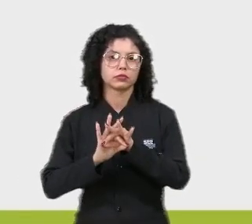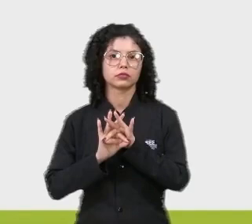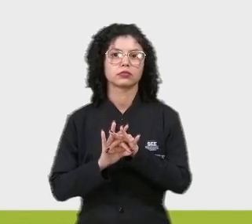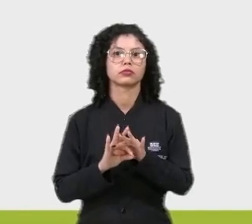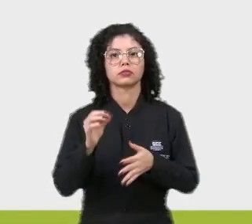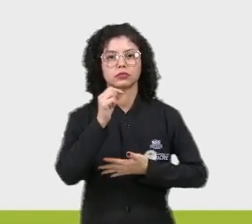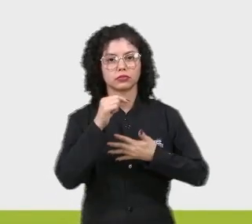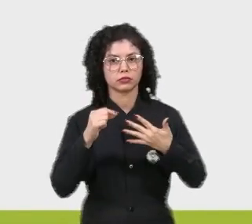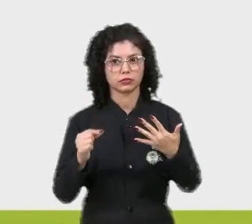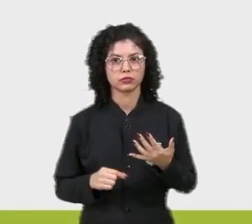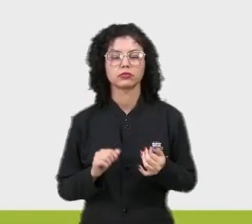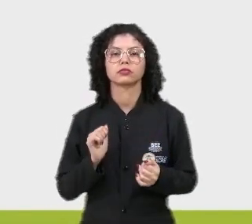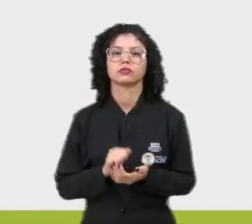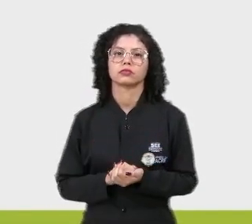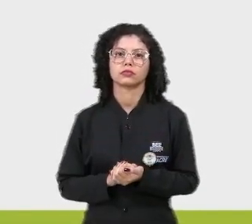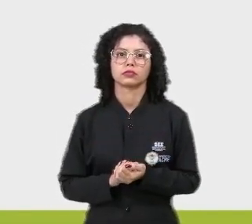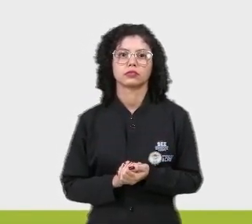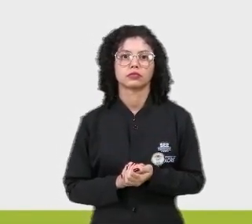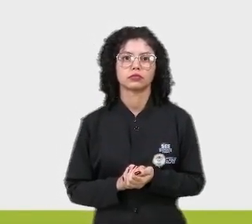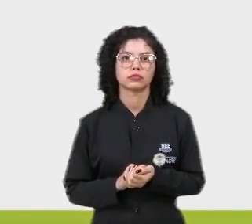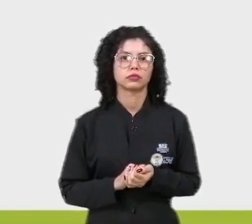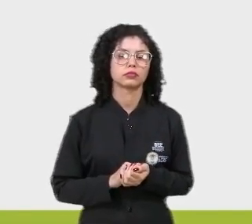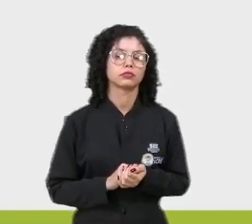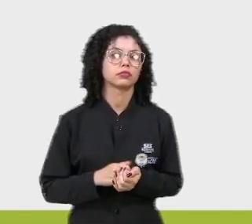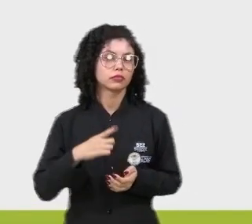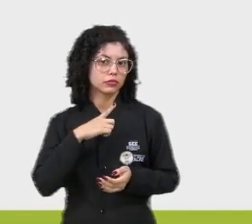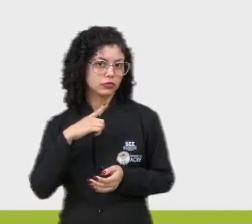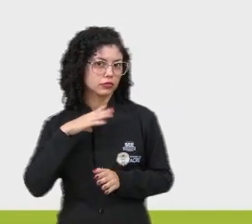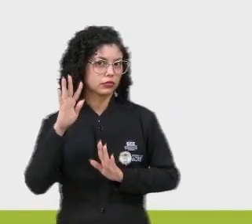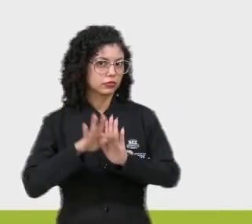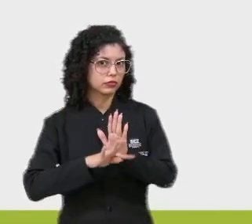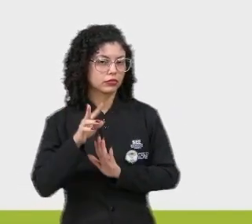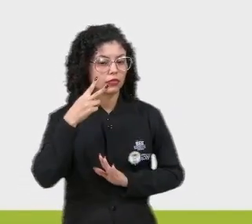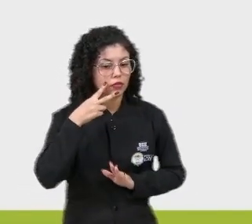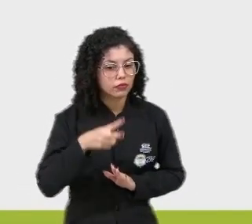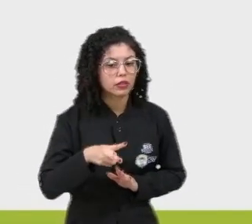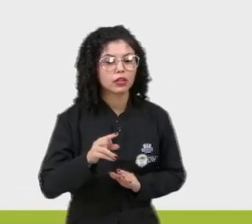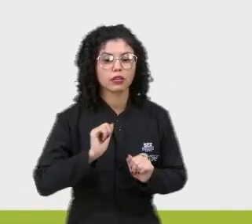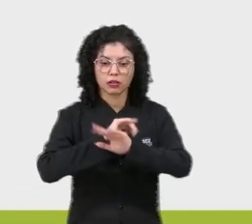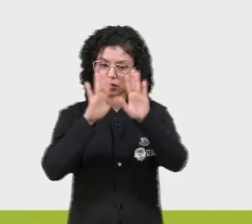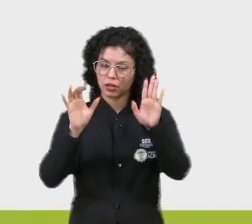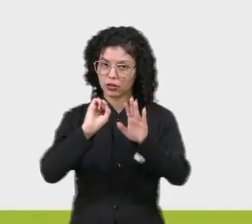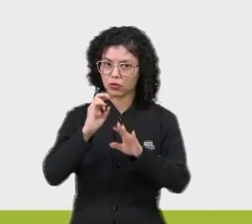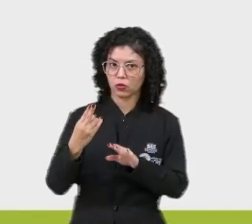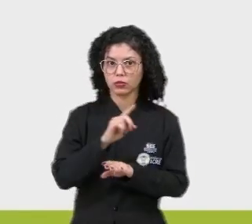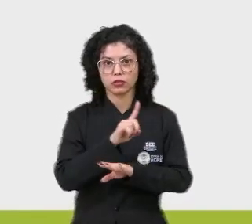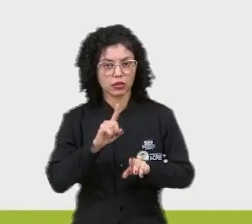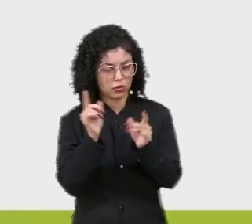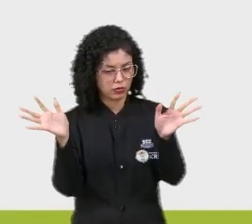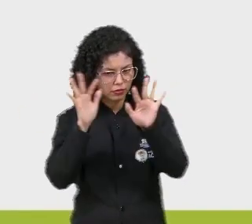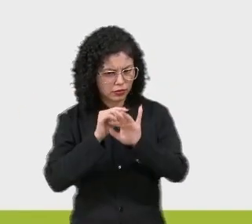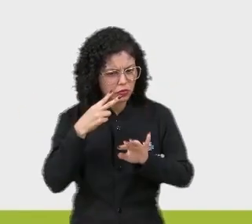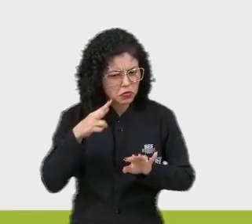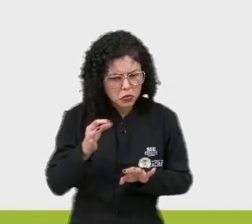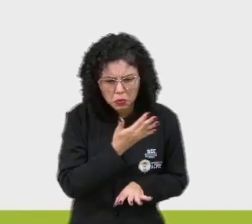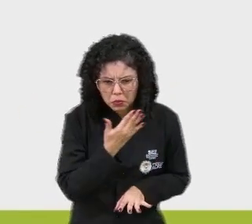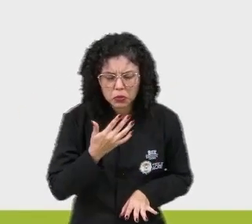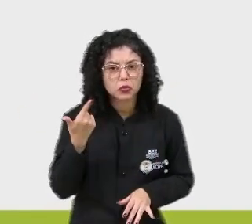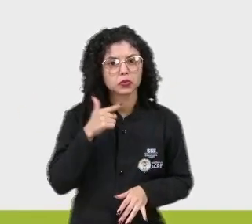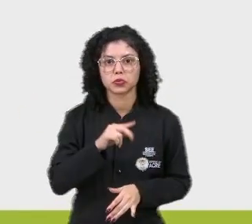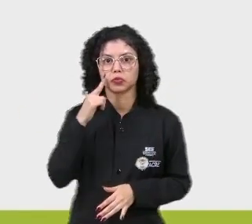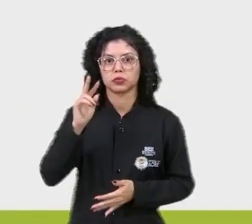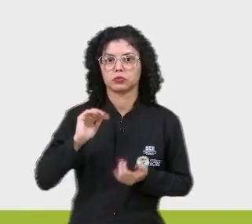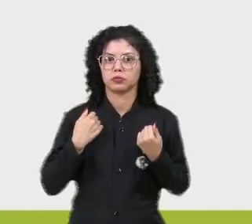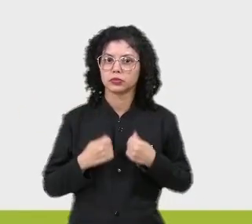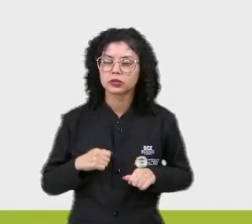sobre os elementos que são implícitos e explícitos né quando você vê ali a palavra expressão rede social você já remete